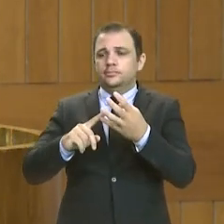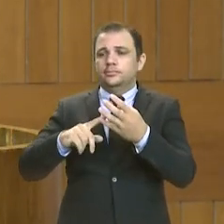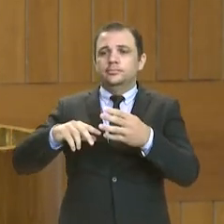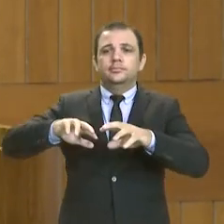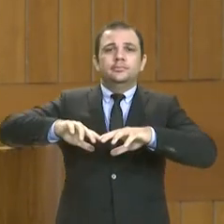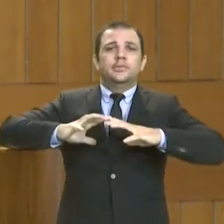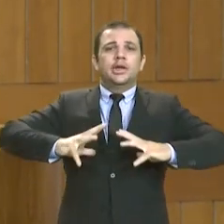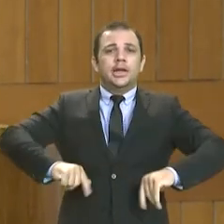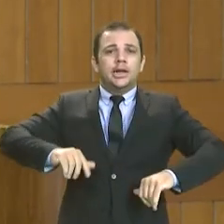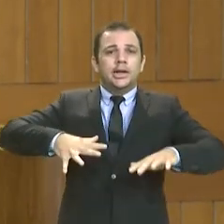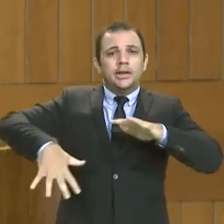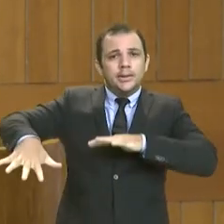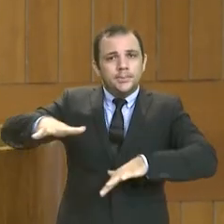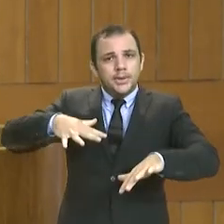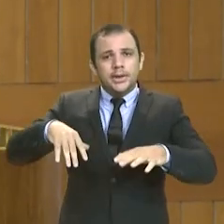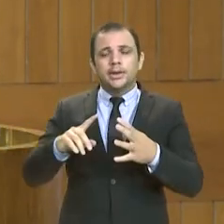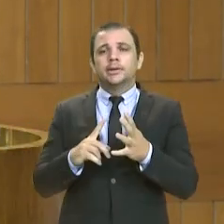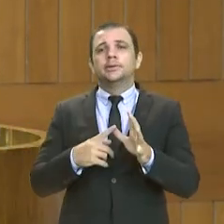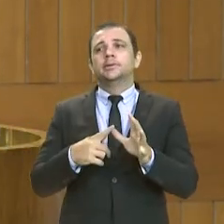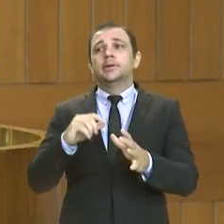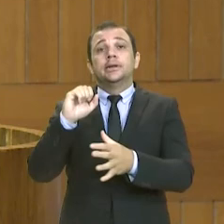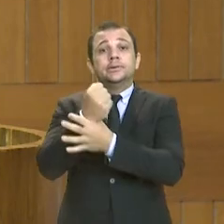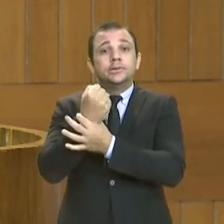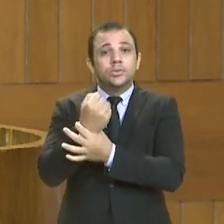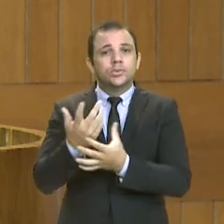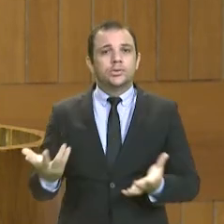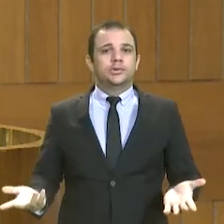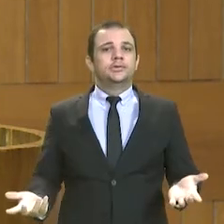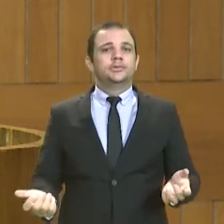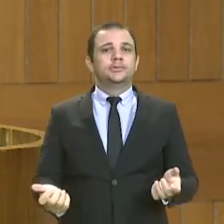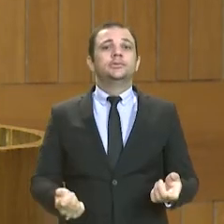da segurança, para que esse evento possa voltar a